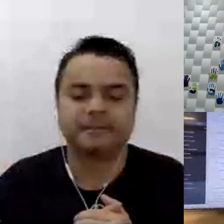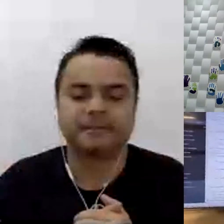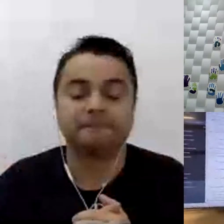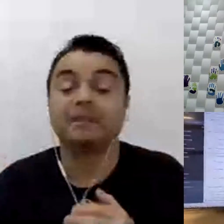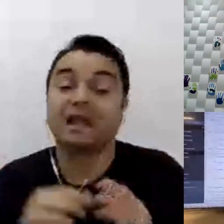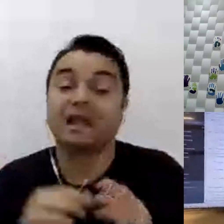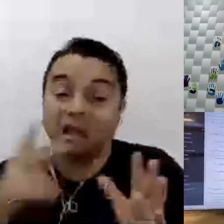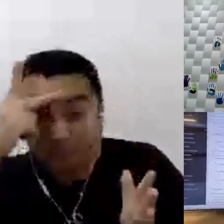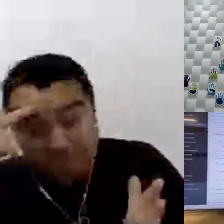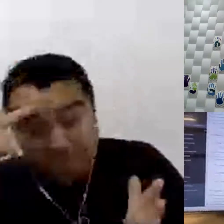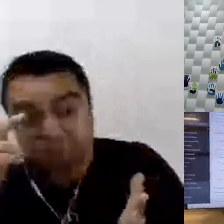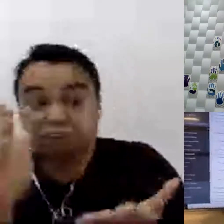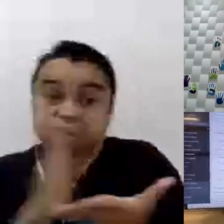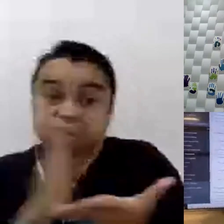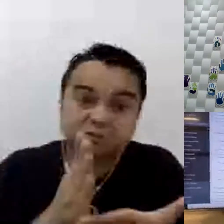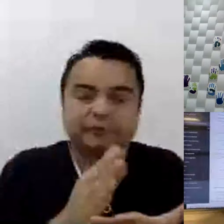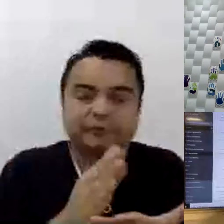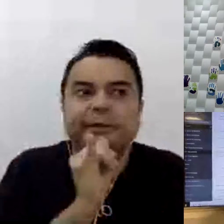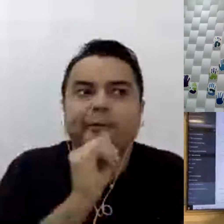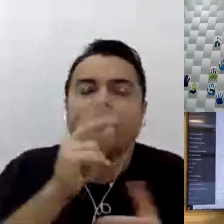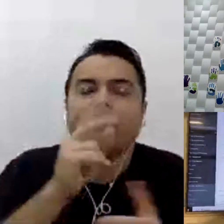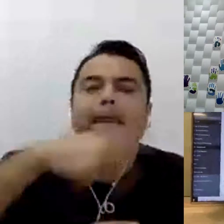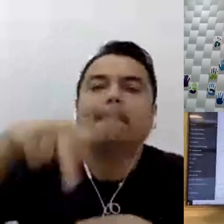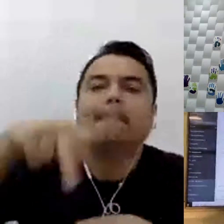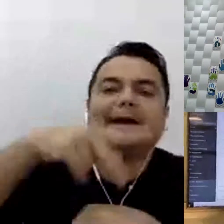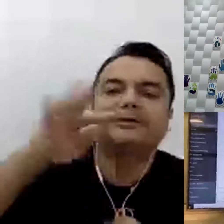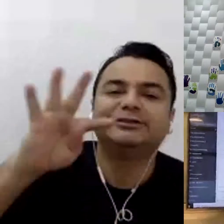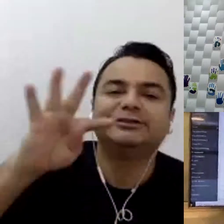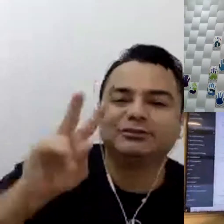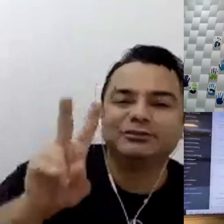alguém que esteja na Turquia consegue visualizar, alguém